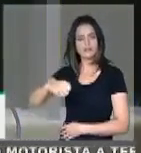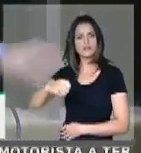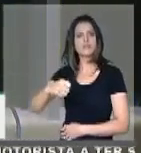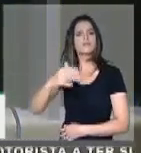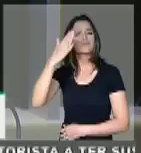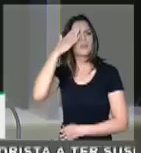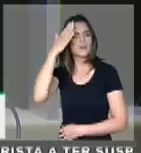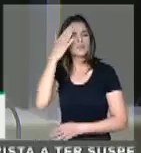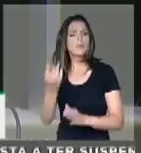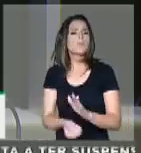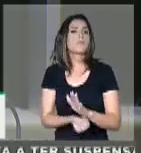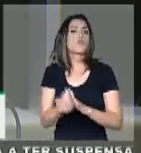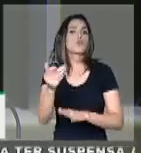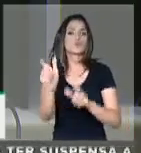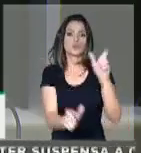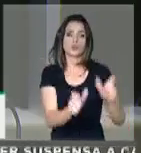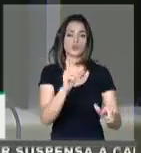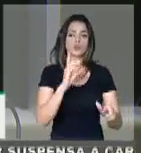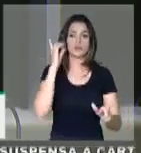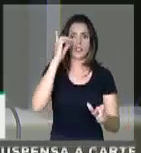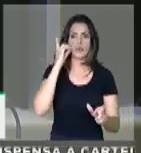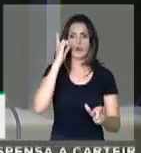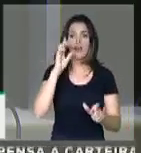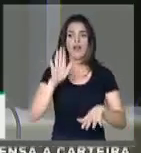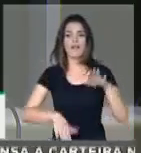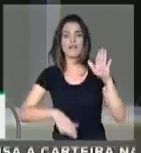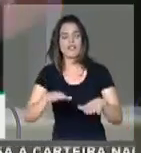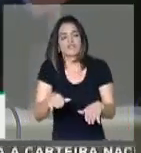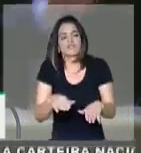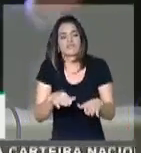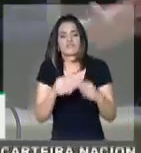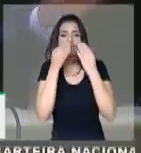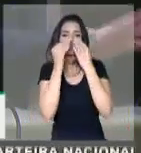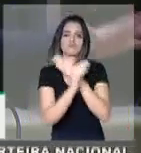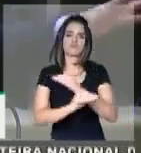muitos aqui não dão atenção a certos temas,